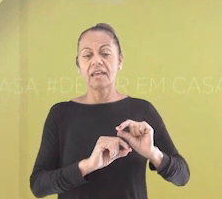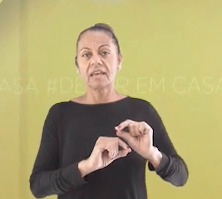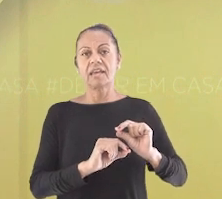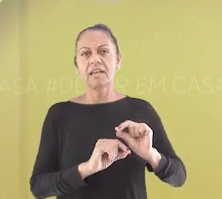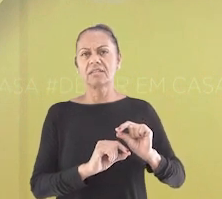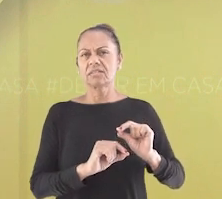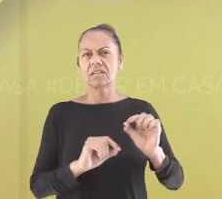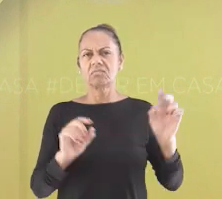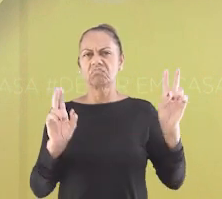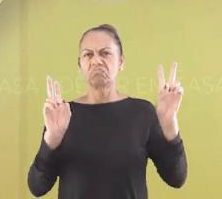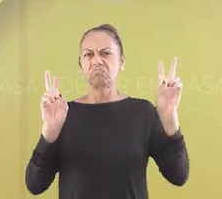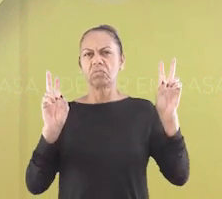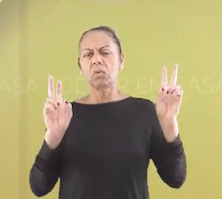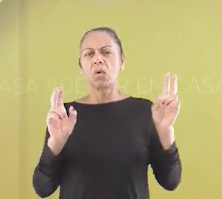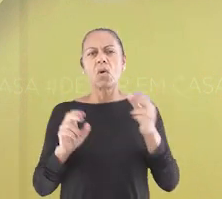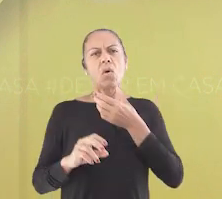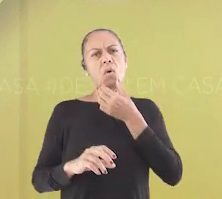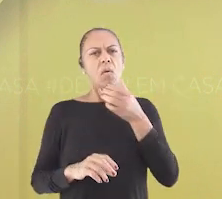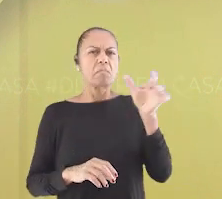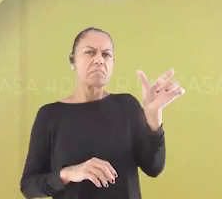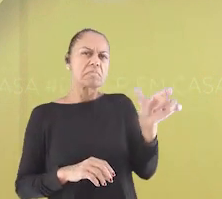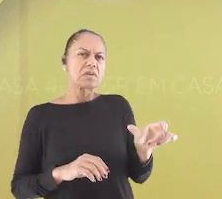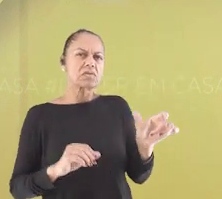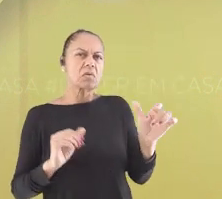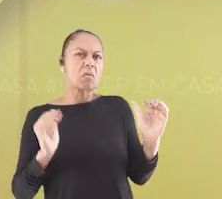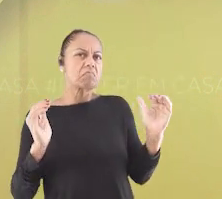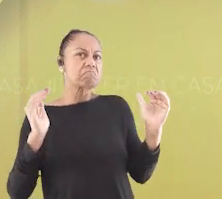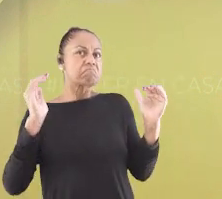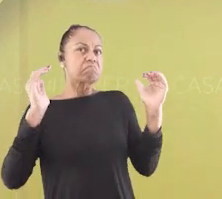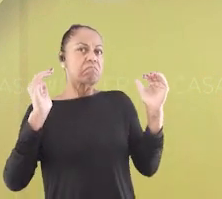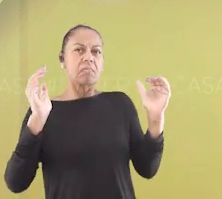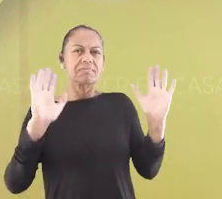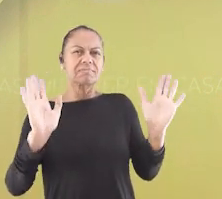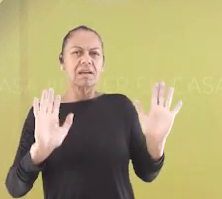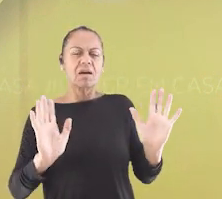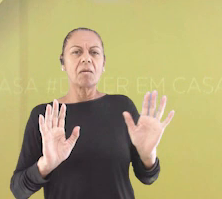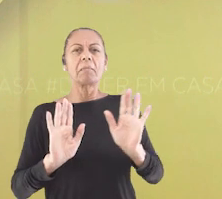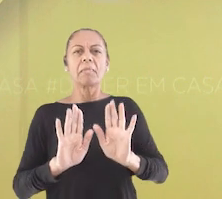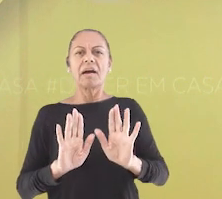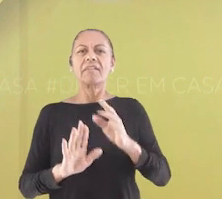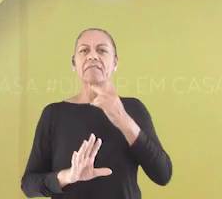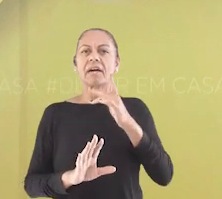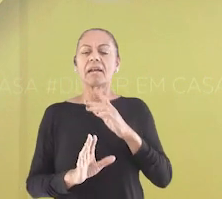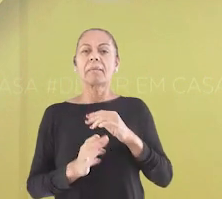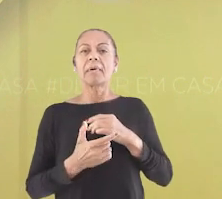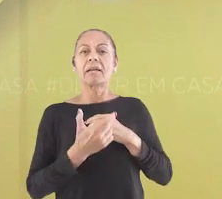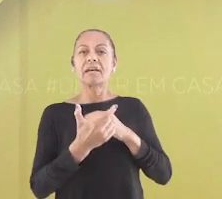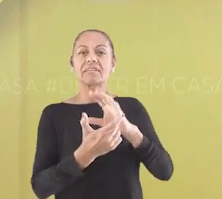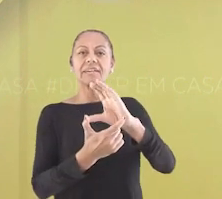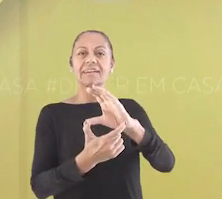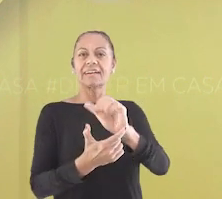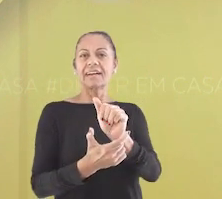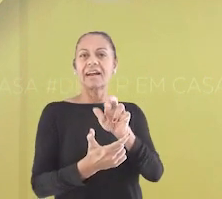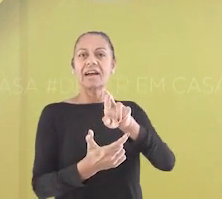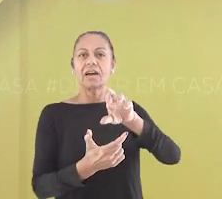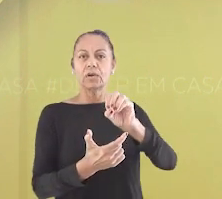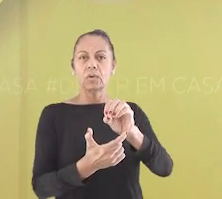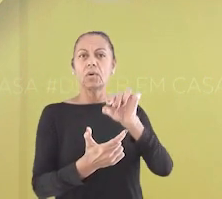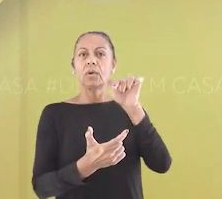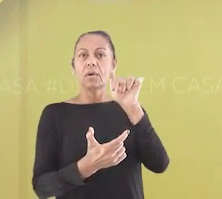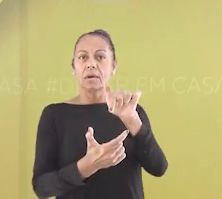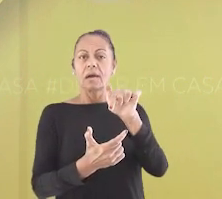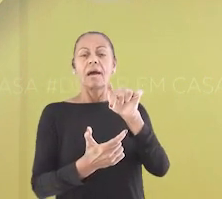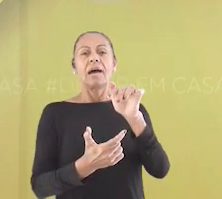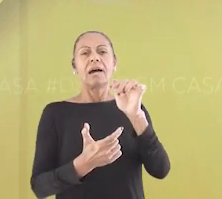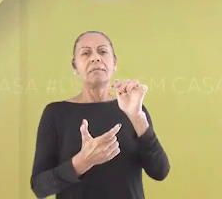ser uma pessoa importante, ele não possui nenhum alto título social. E por isso, o escritor usa o caro editor, como forma de